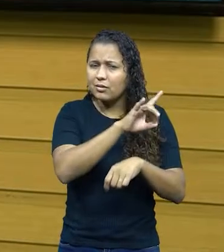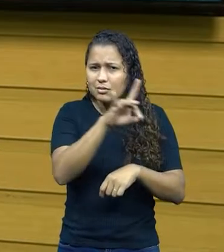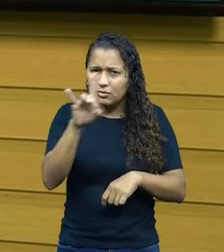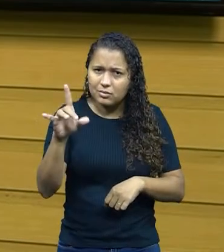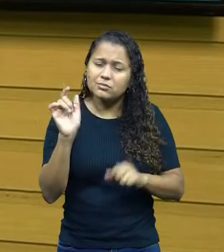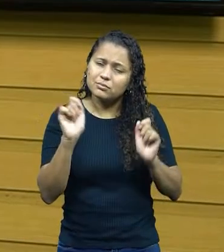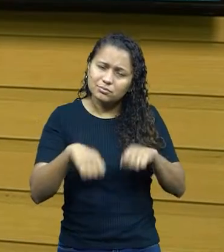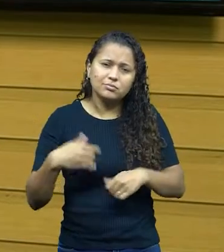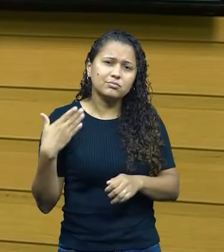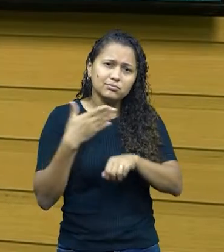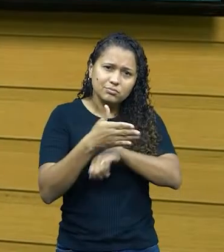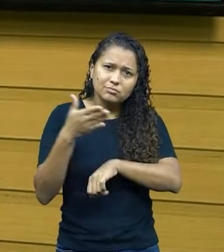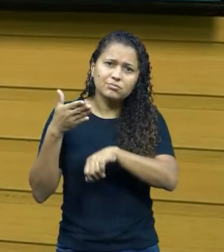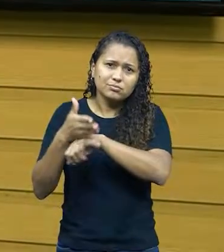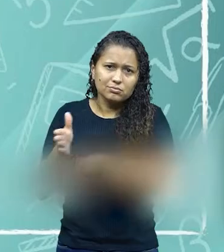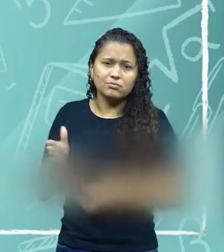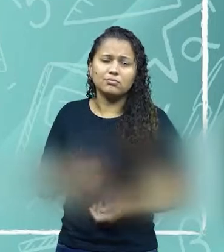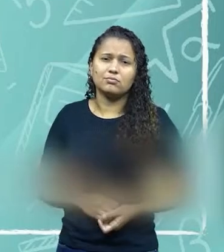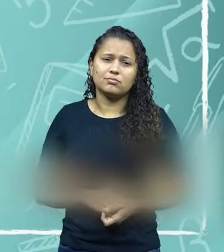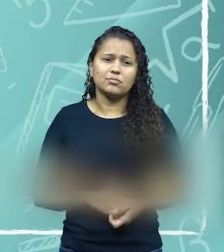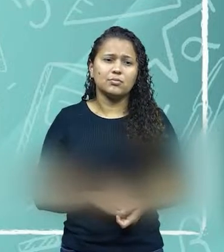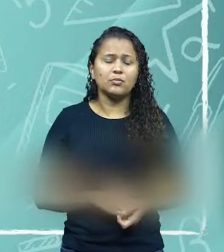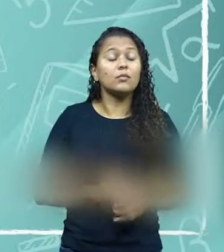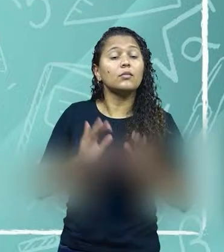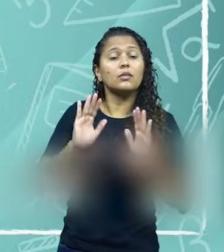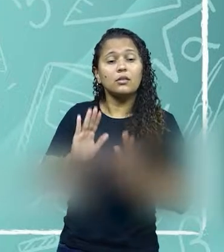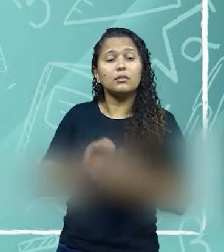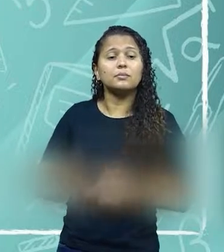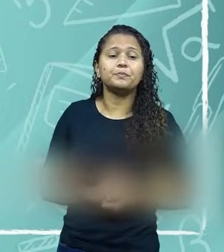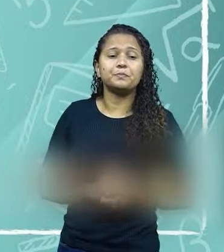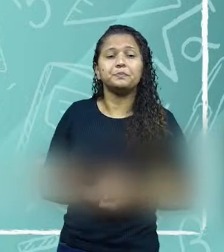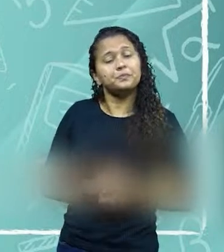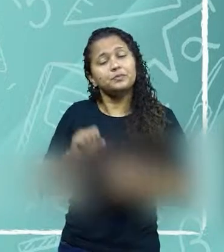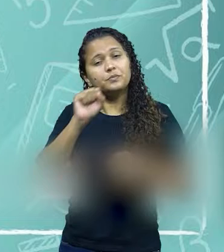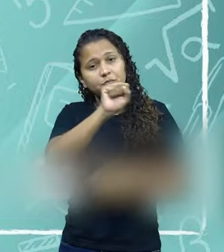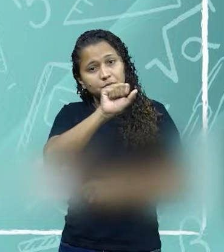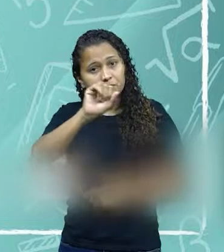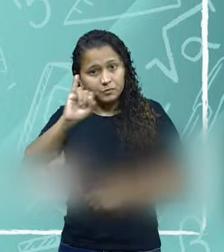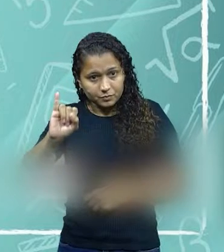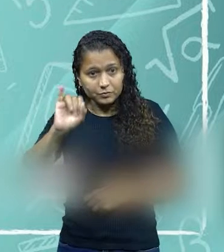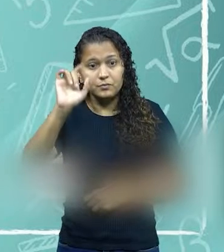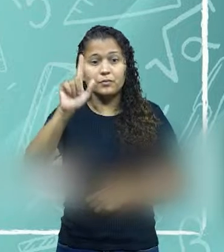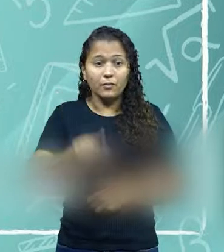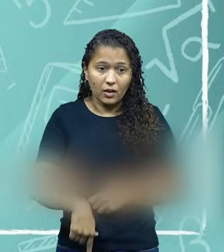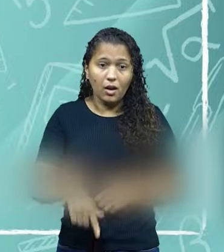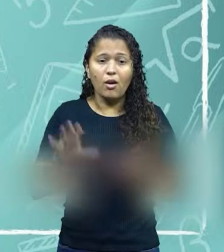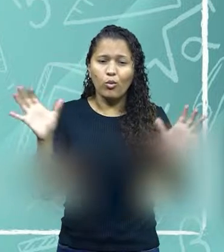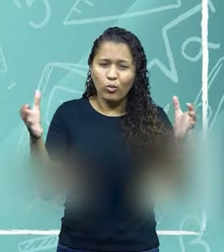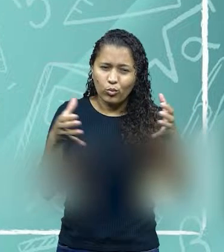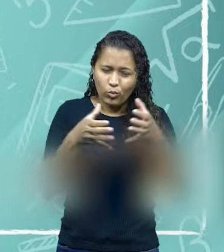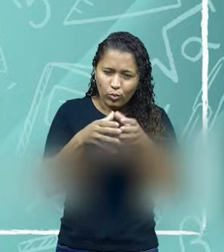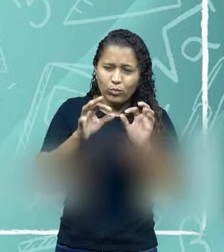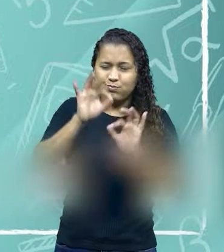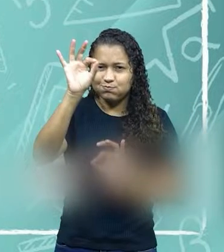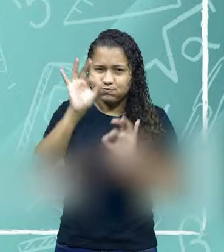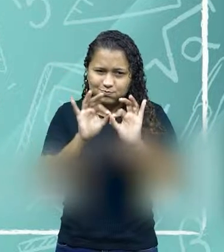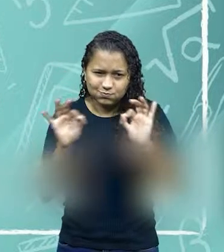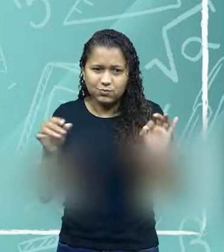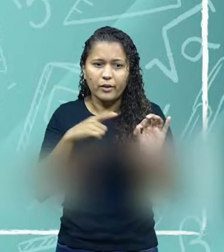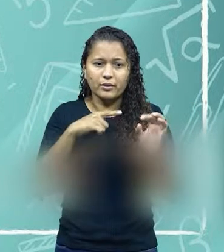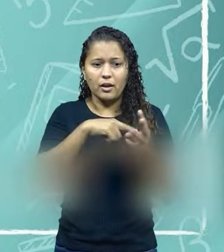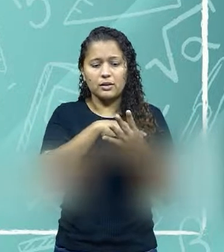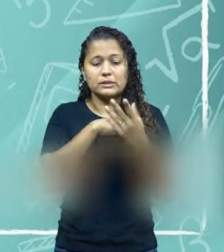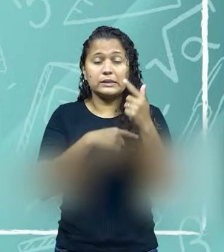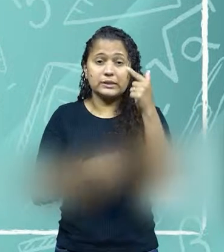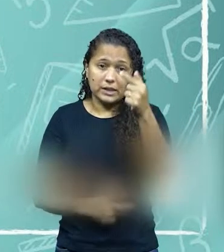onde eles fossem levar. Bom, esse sistema, ele é um conjunto de medidas formado por